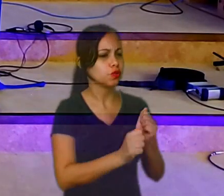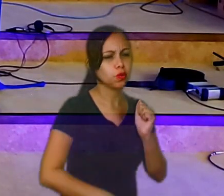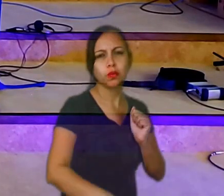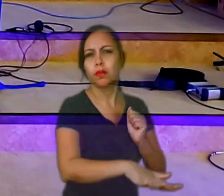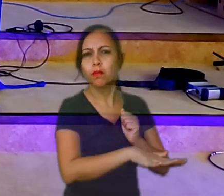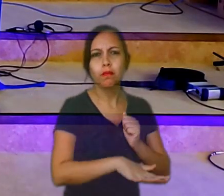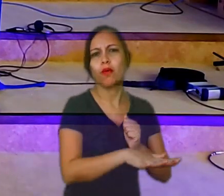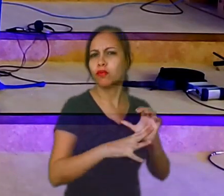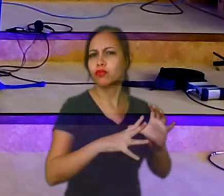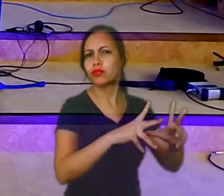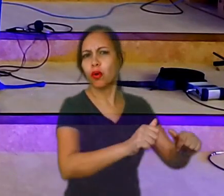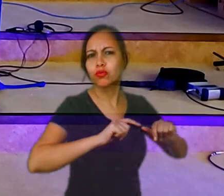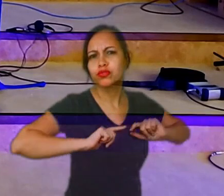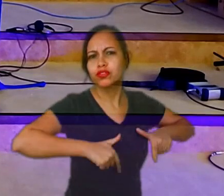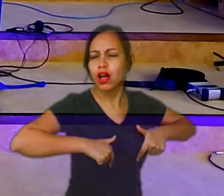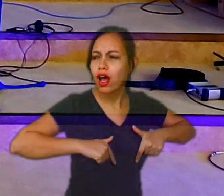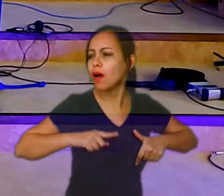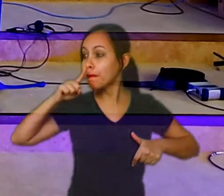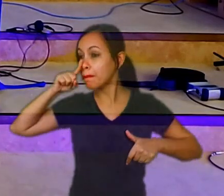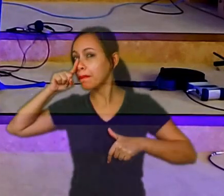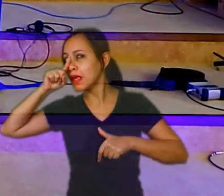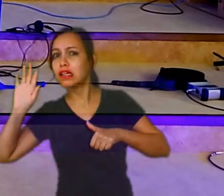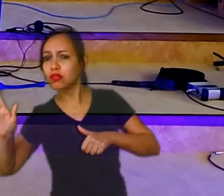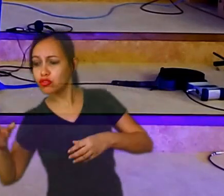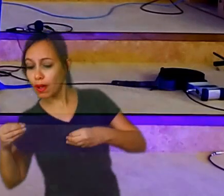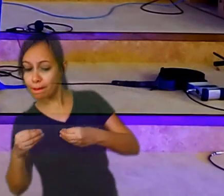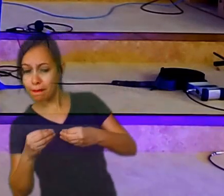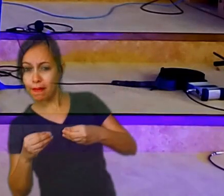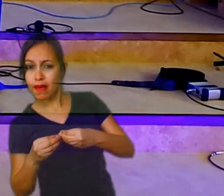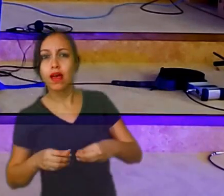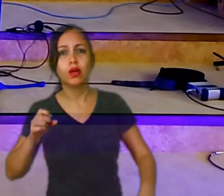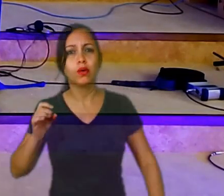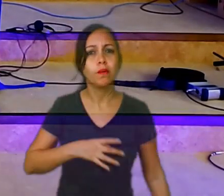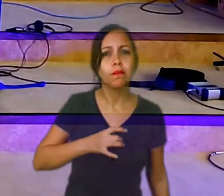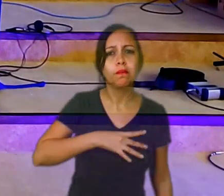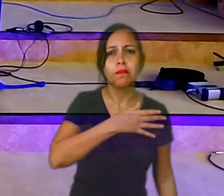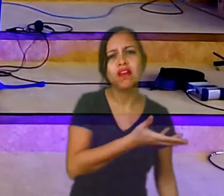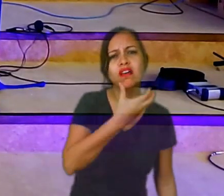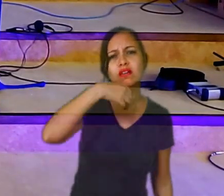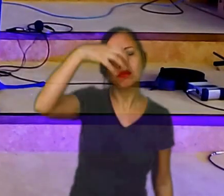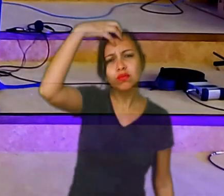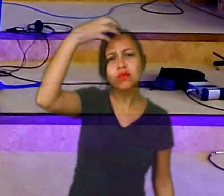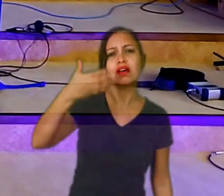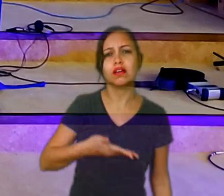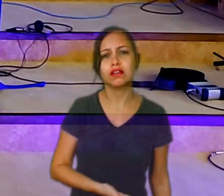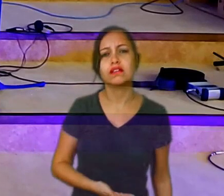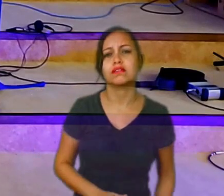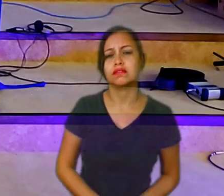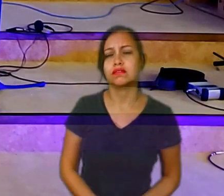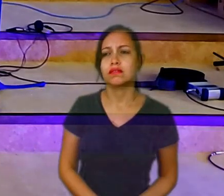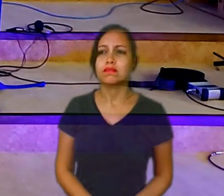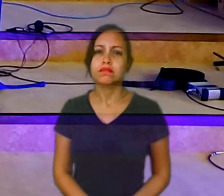O perigo se aproximava. O medo tomou conta de Josafá, já diz o texto.